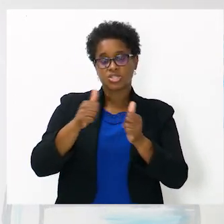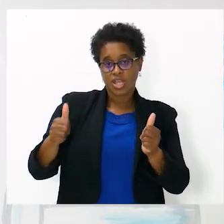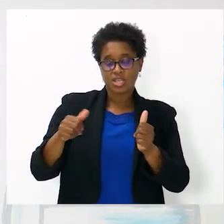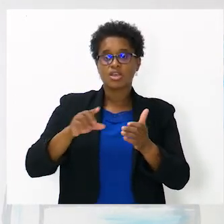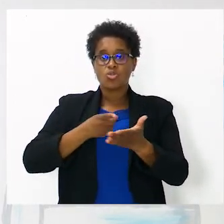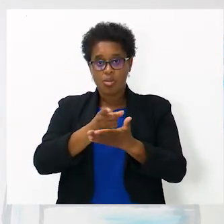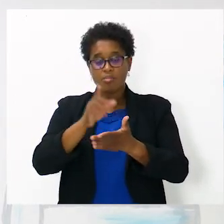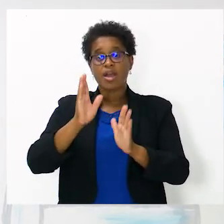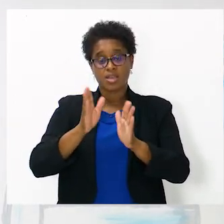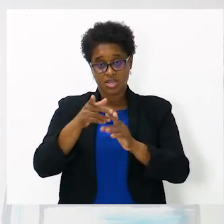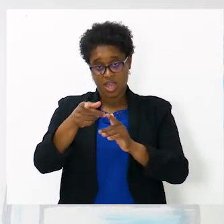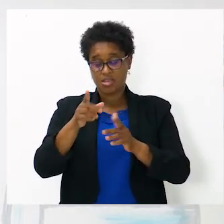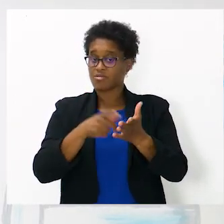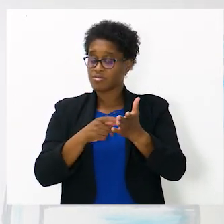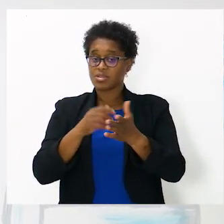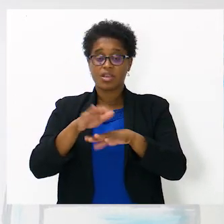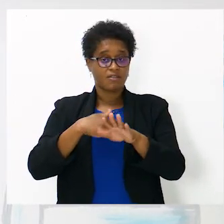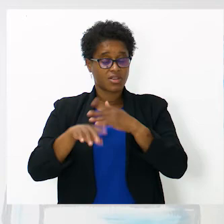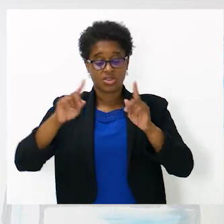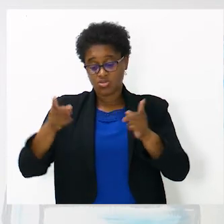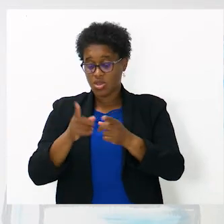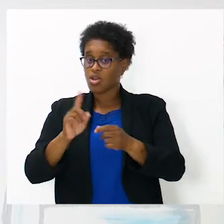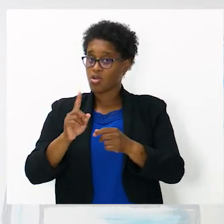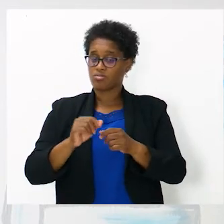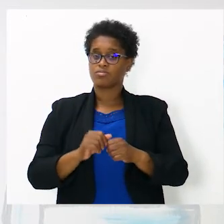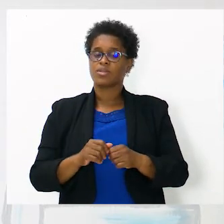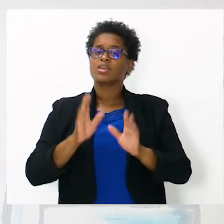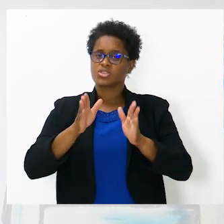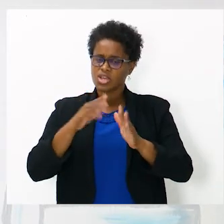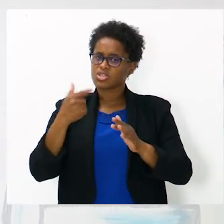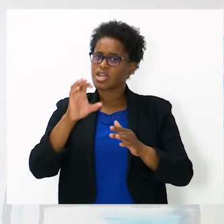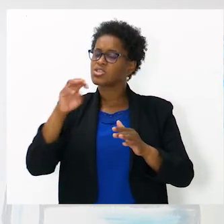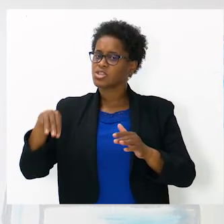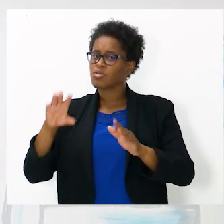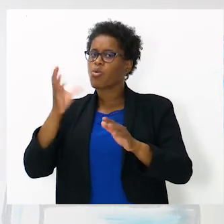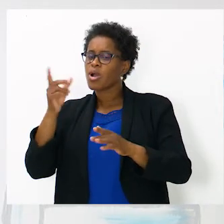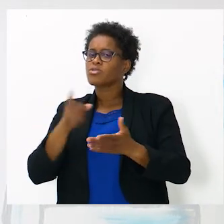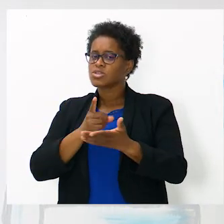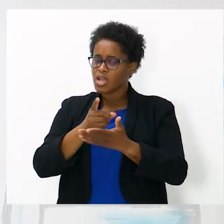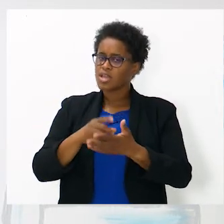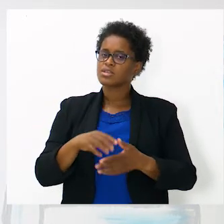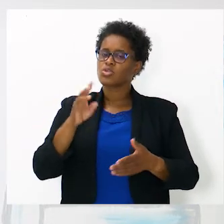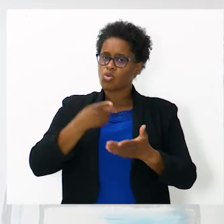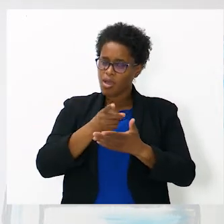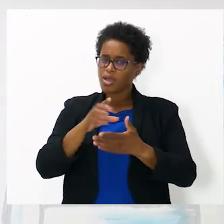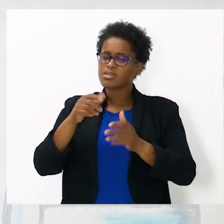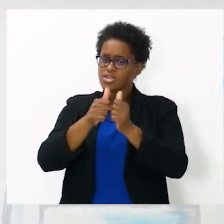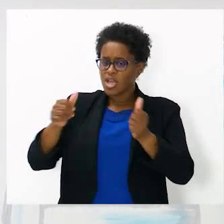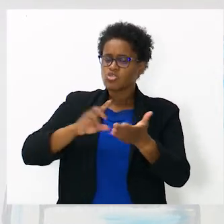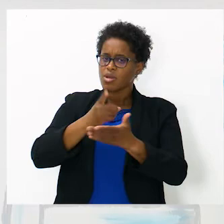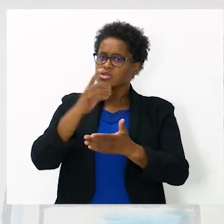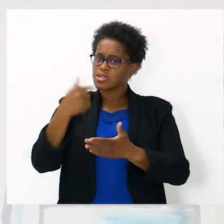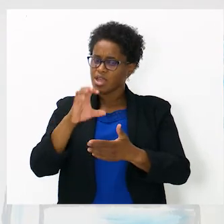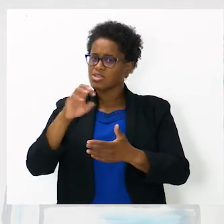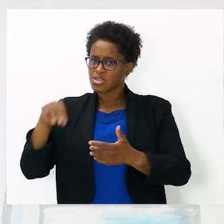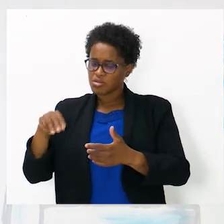No mapa, ali já não precisam fazer a redução, porque já está em centímetro. Quando a distância é no mapa, está em centímetro, muito